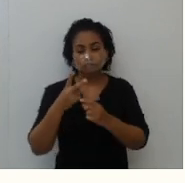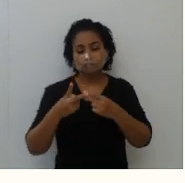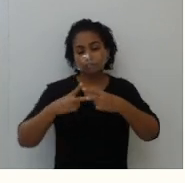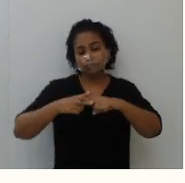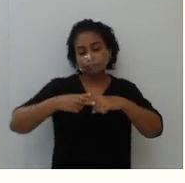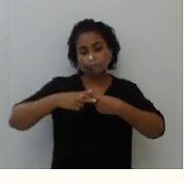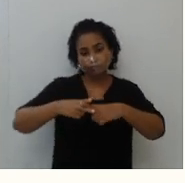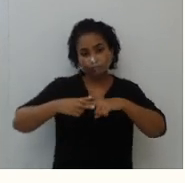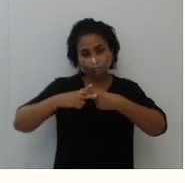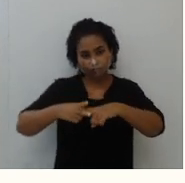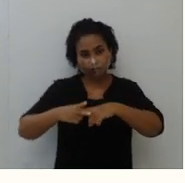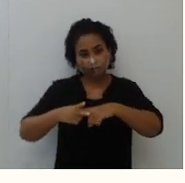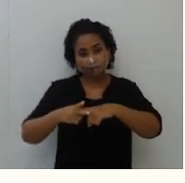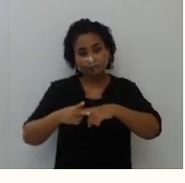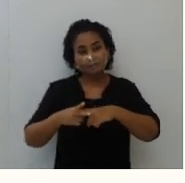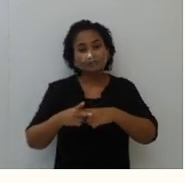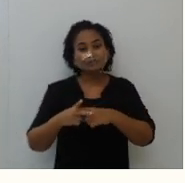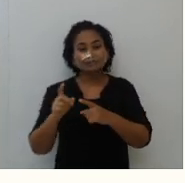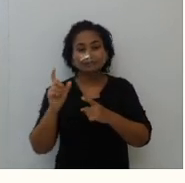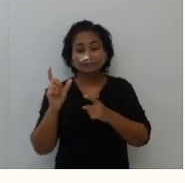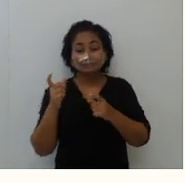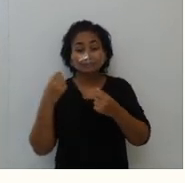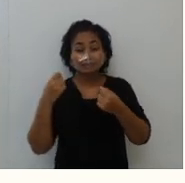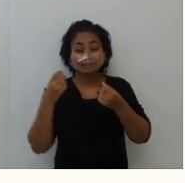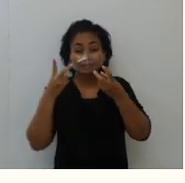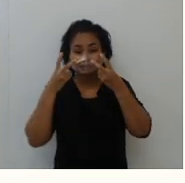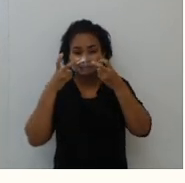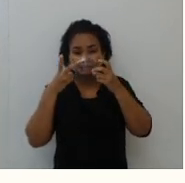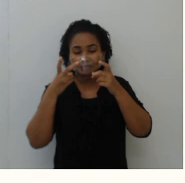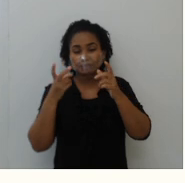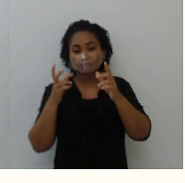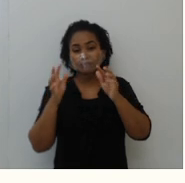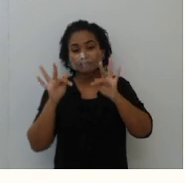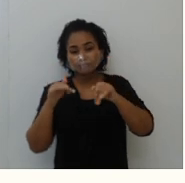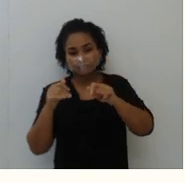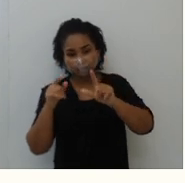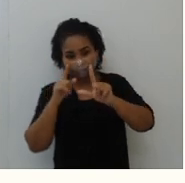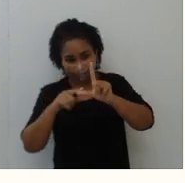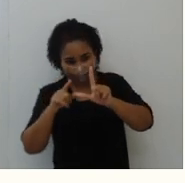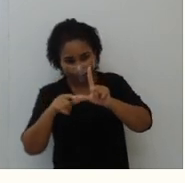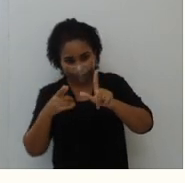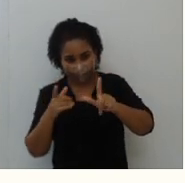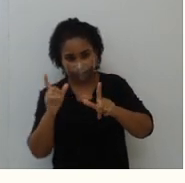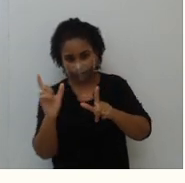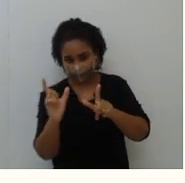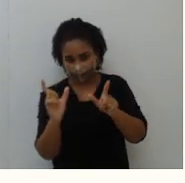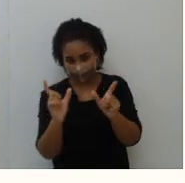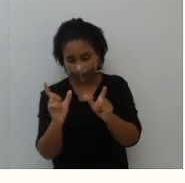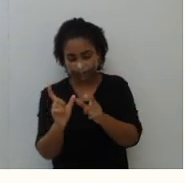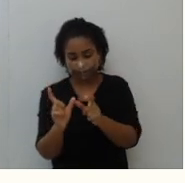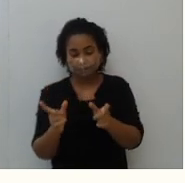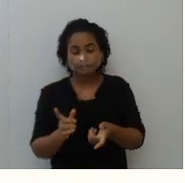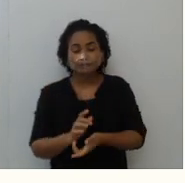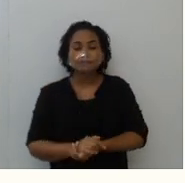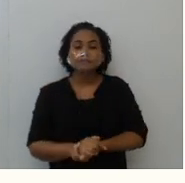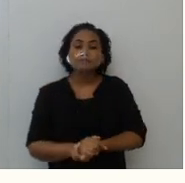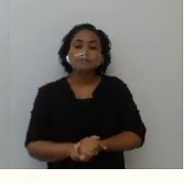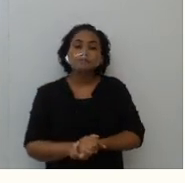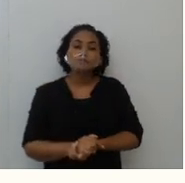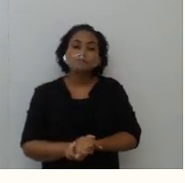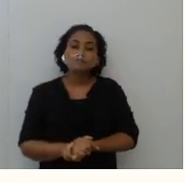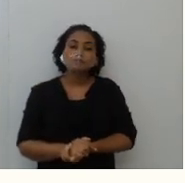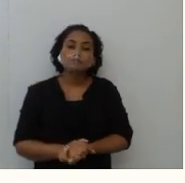consertar. Então, terminou com uma dessas letrinhas, você vai acrescentar ES. Verbs ending in